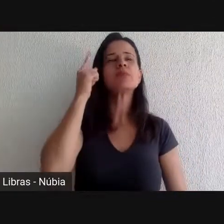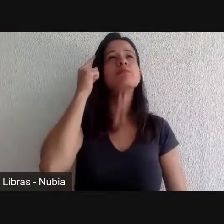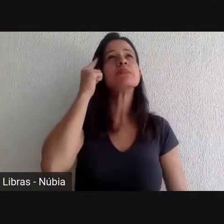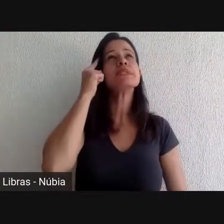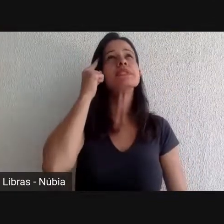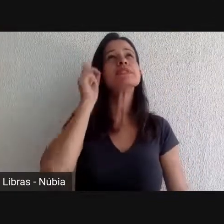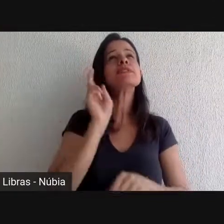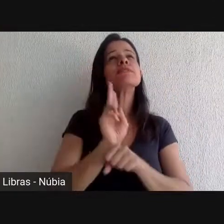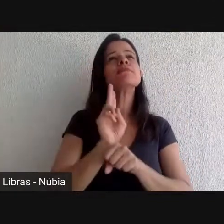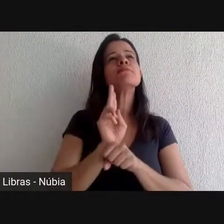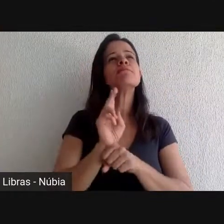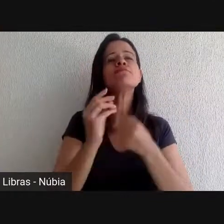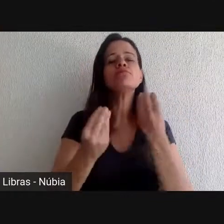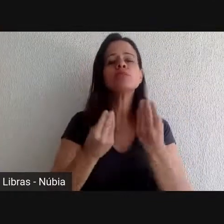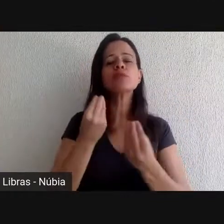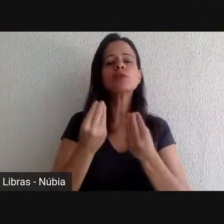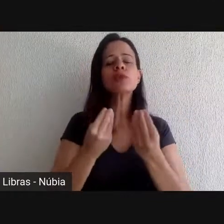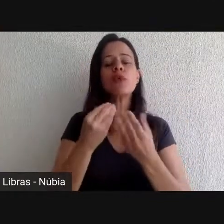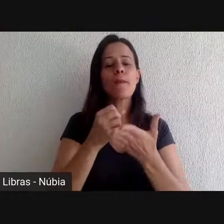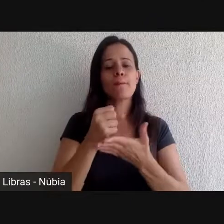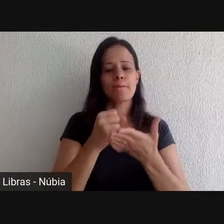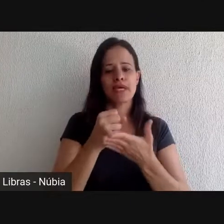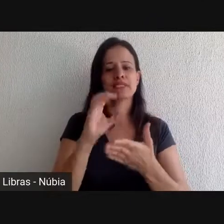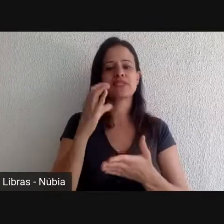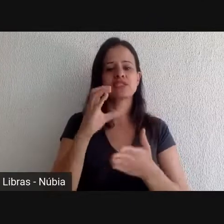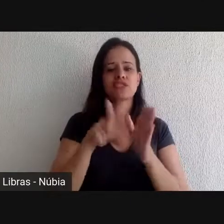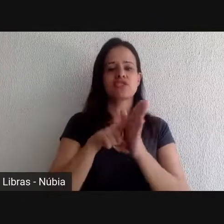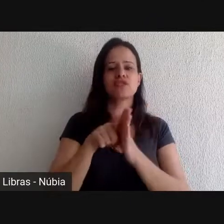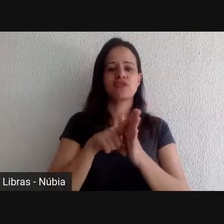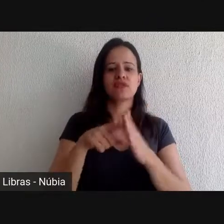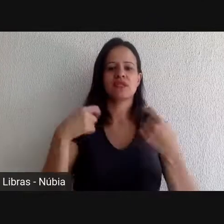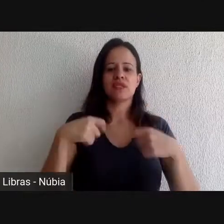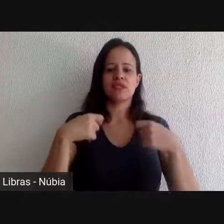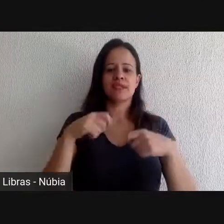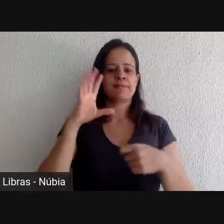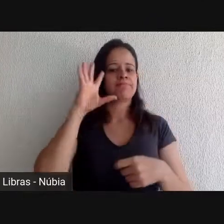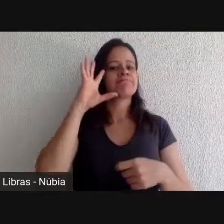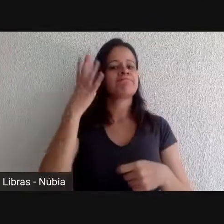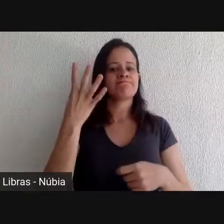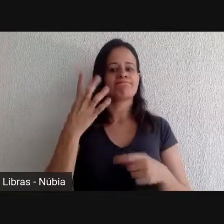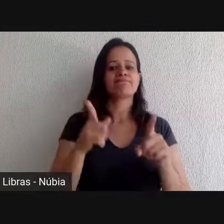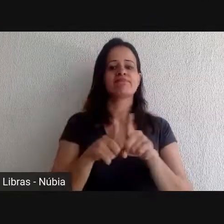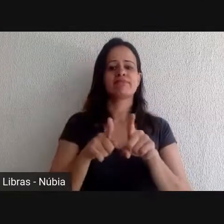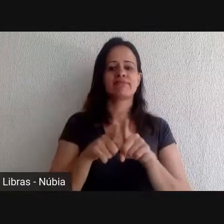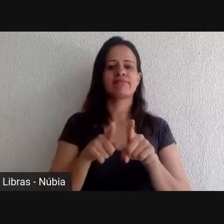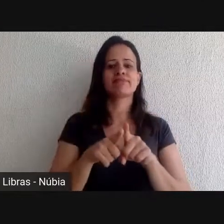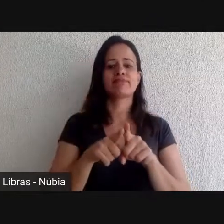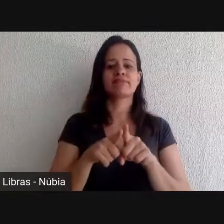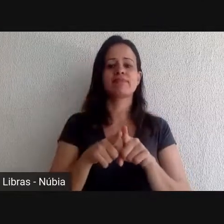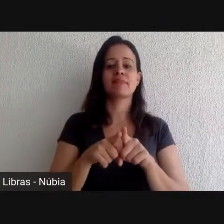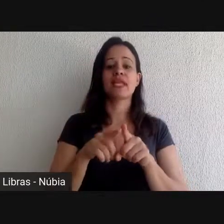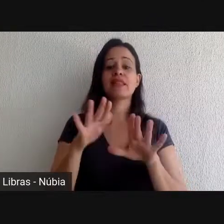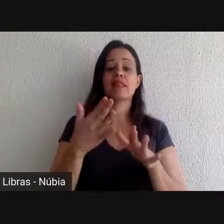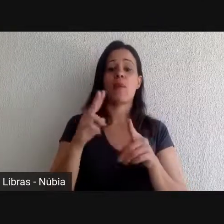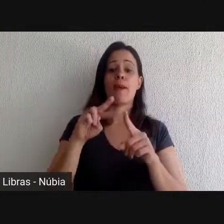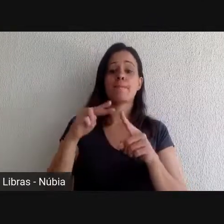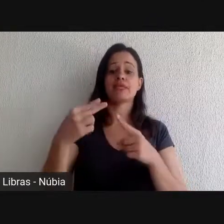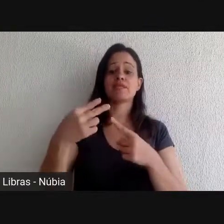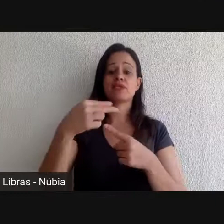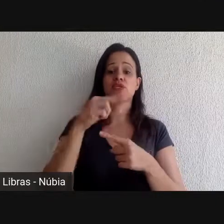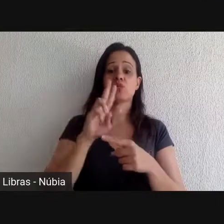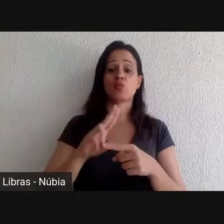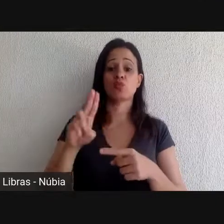nesse embasamento científico necessário à tomada de decisão. Então, a perspectiva de utilização